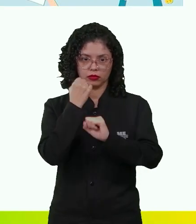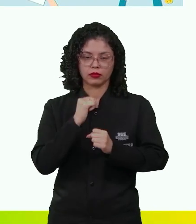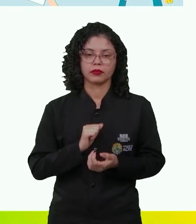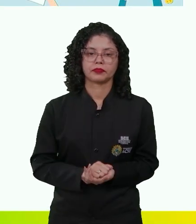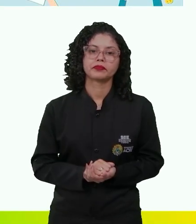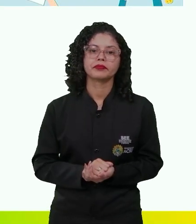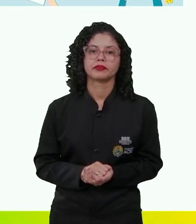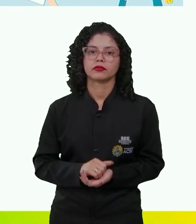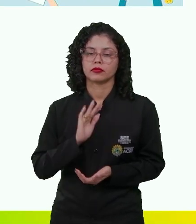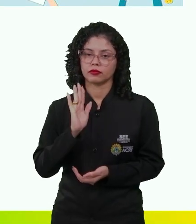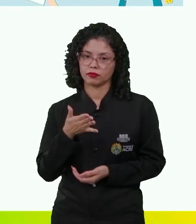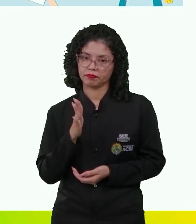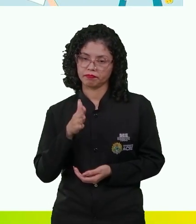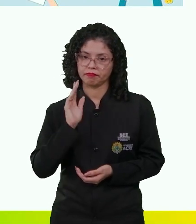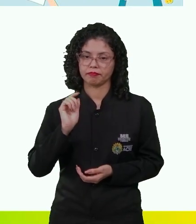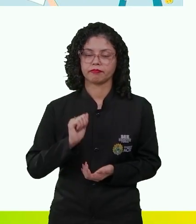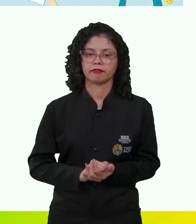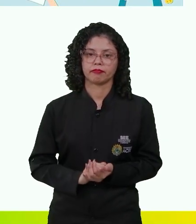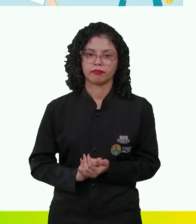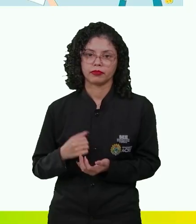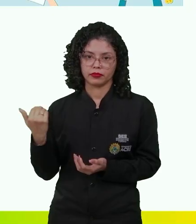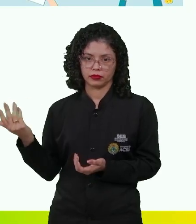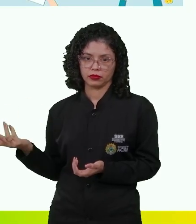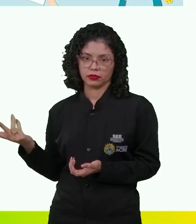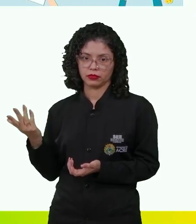industrial. Já os países